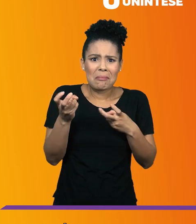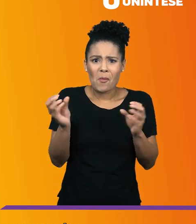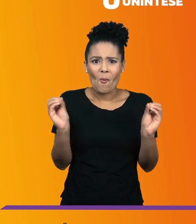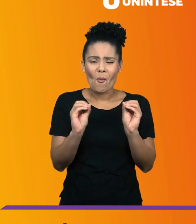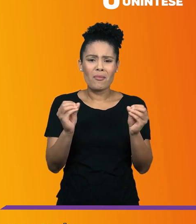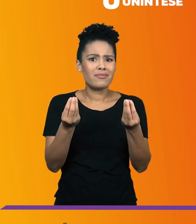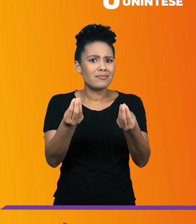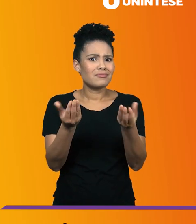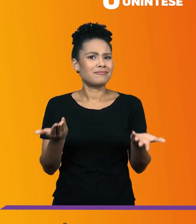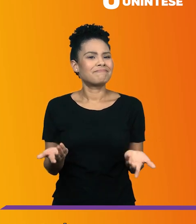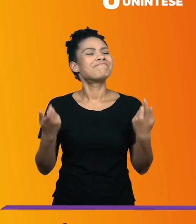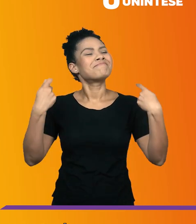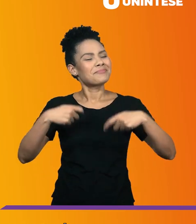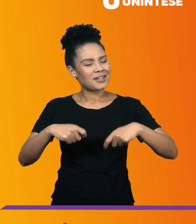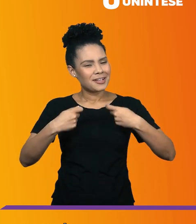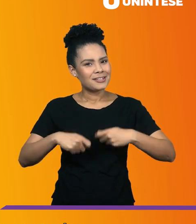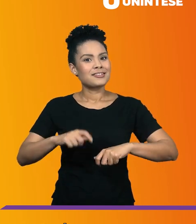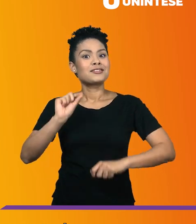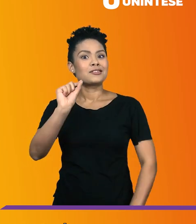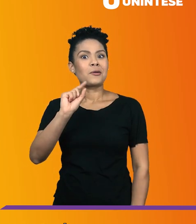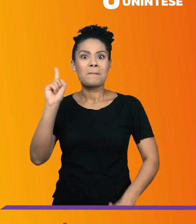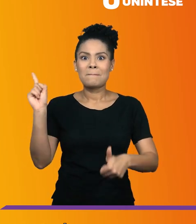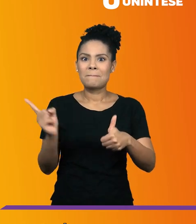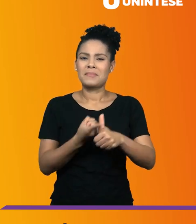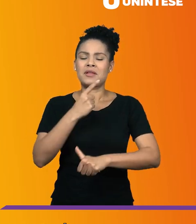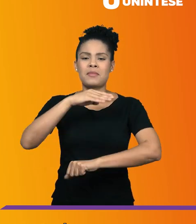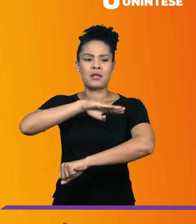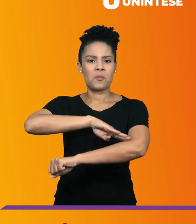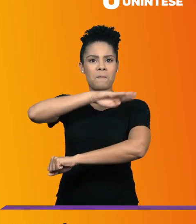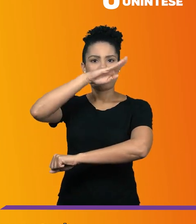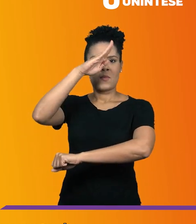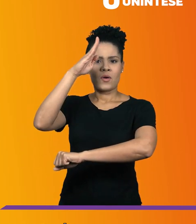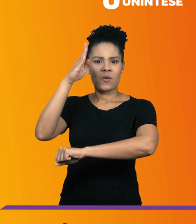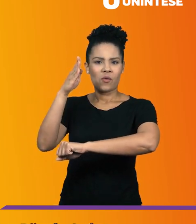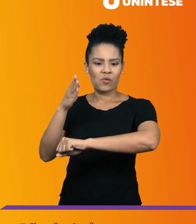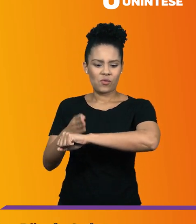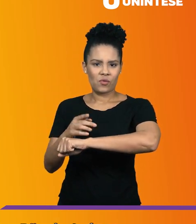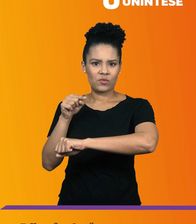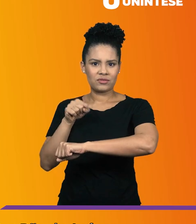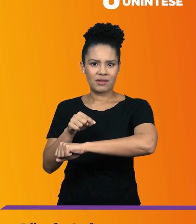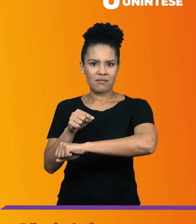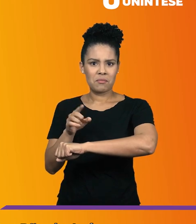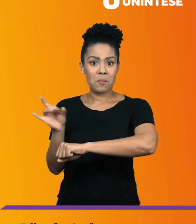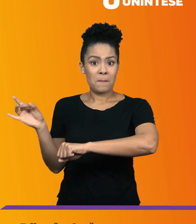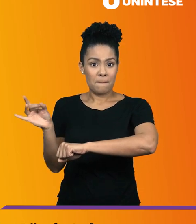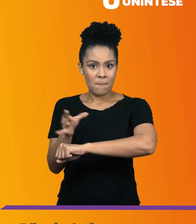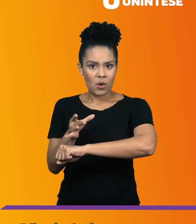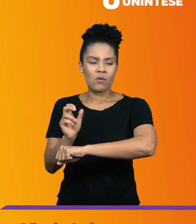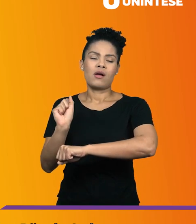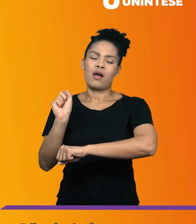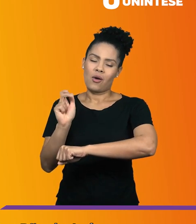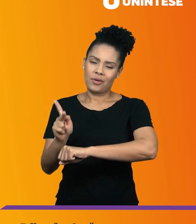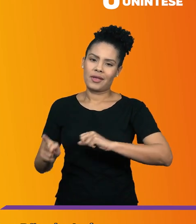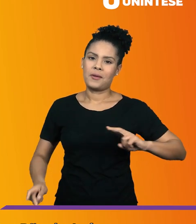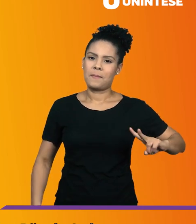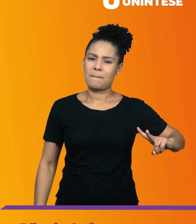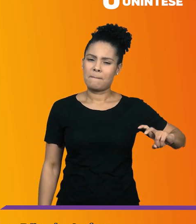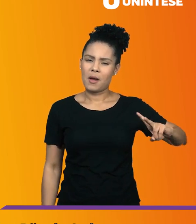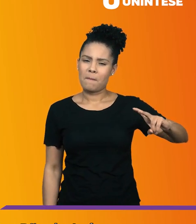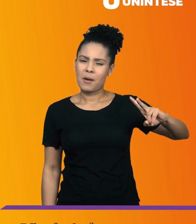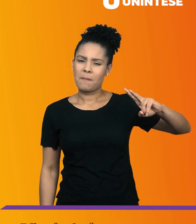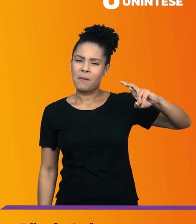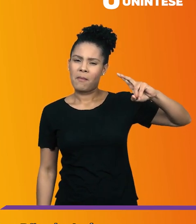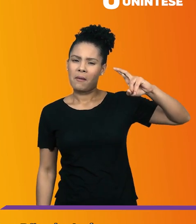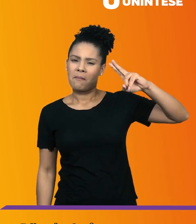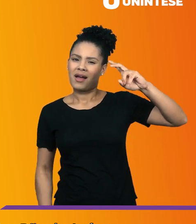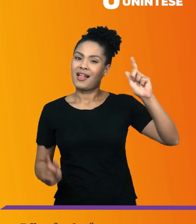Então, nós precisamos colocar a montanha primeiro aqui no espaço visual. Depois que a montanha já está aqui, o pão de açúcar já